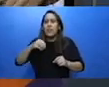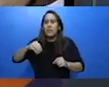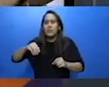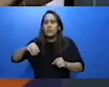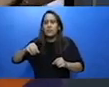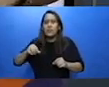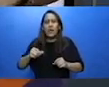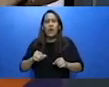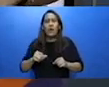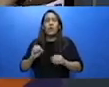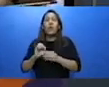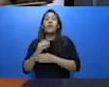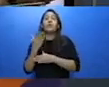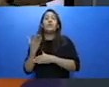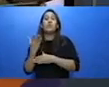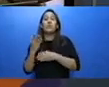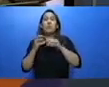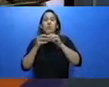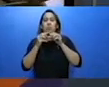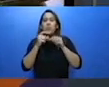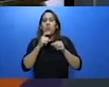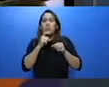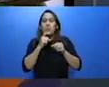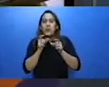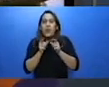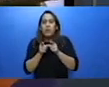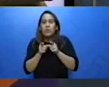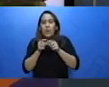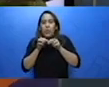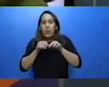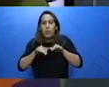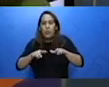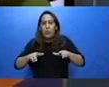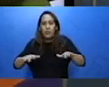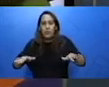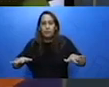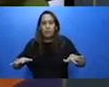efeito? Ele derreteu, não foi isso?